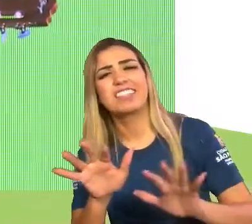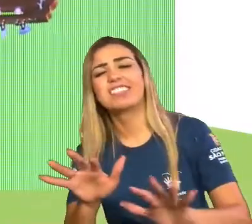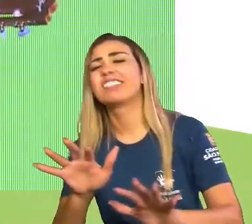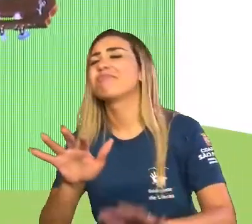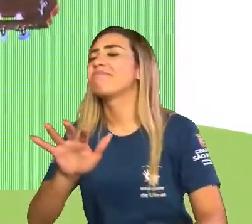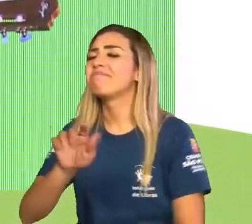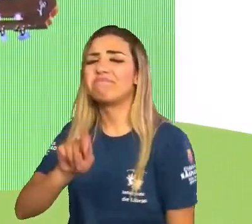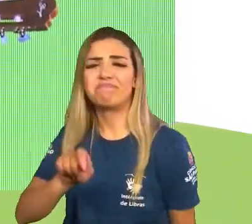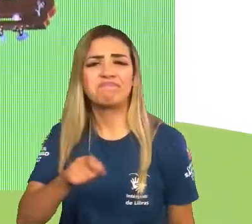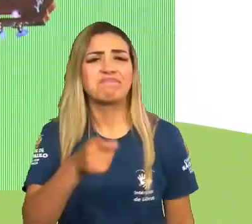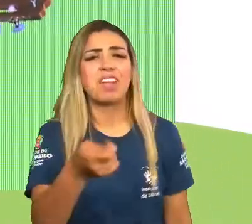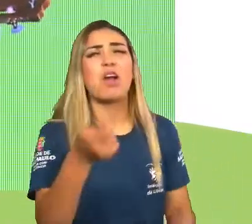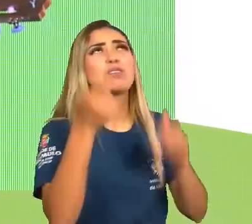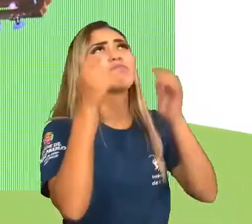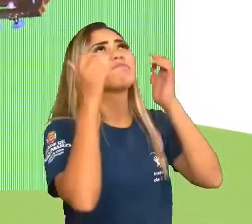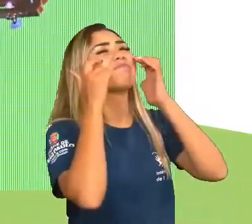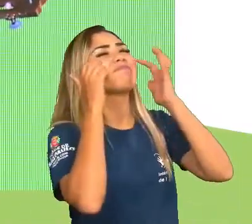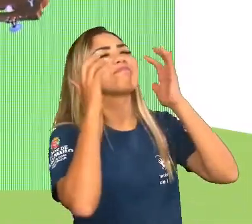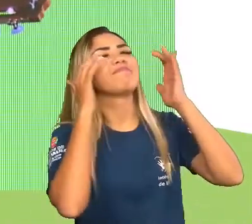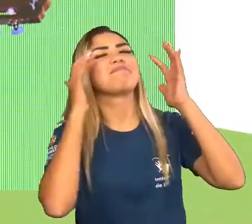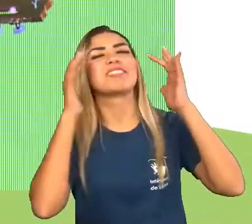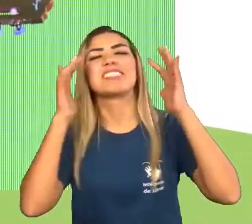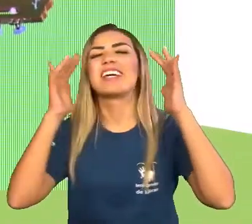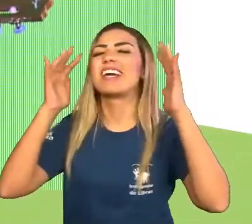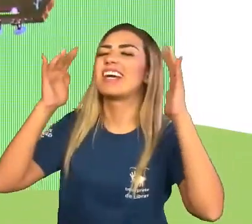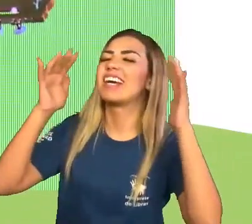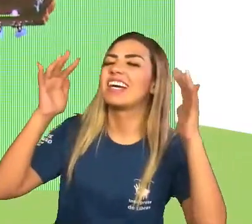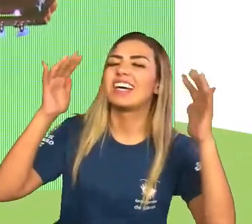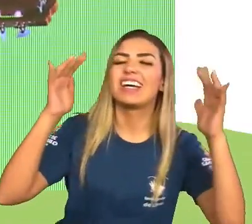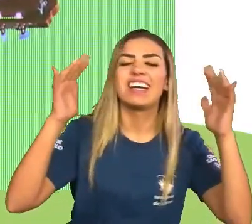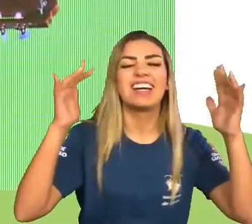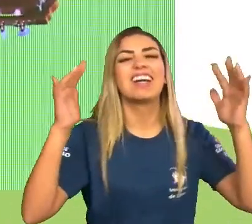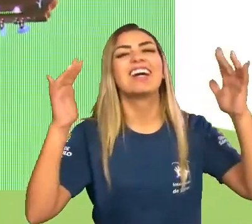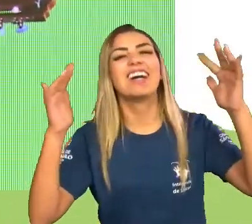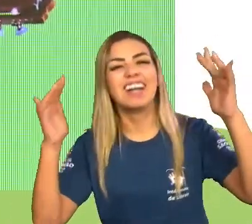sonho pra mim. Você é assim.